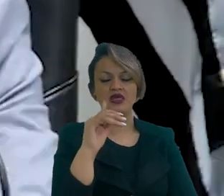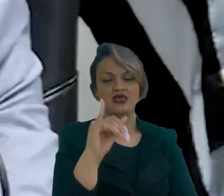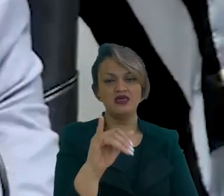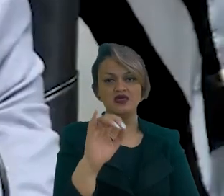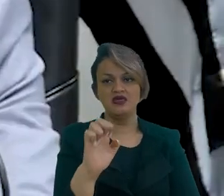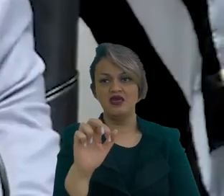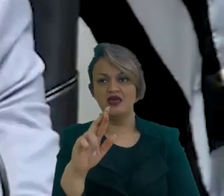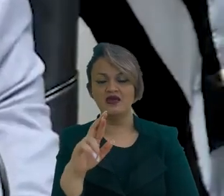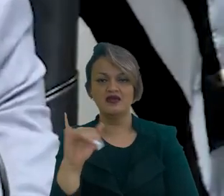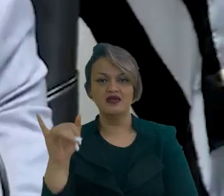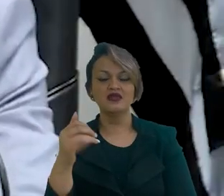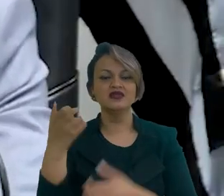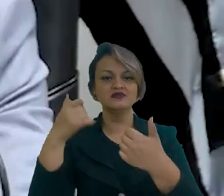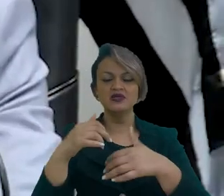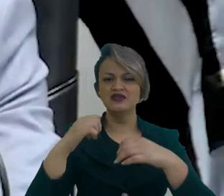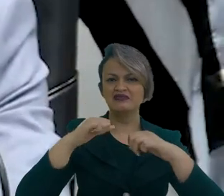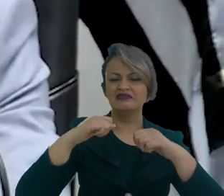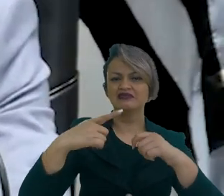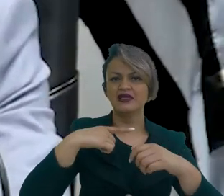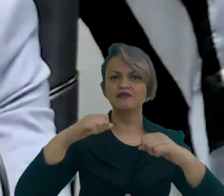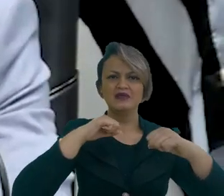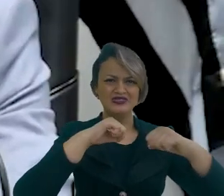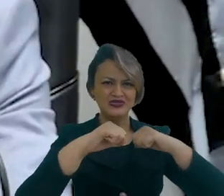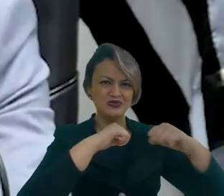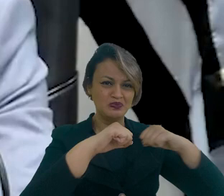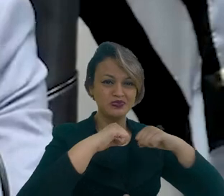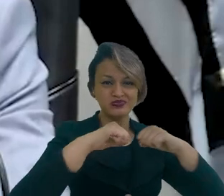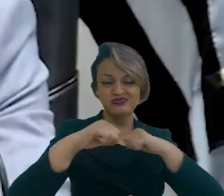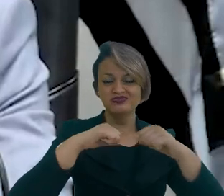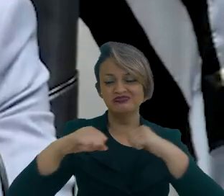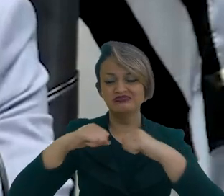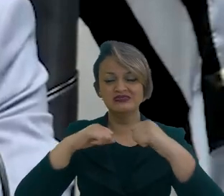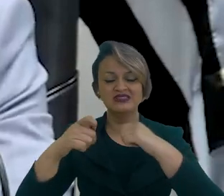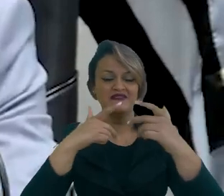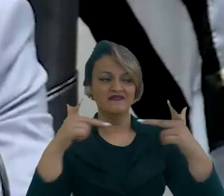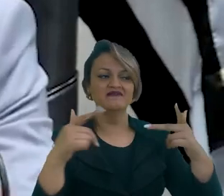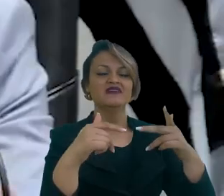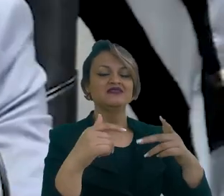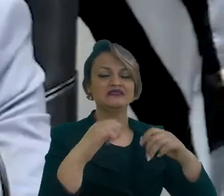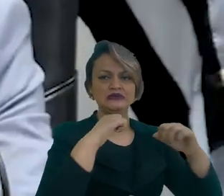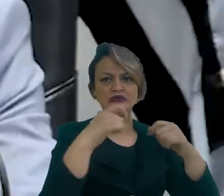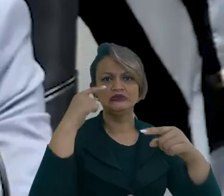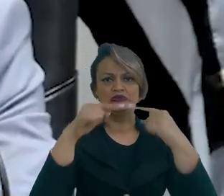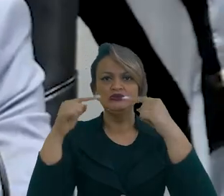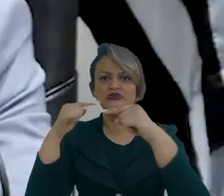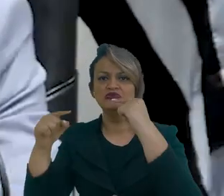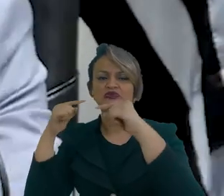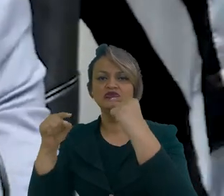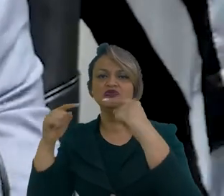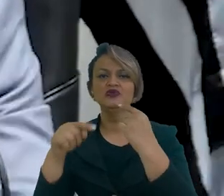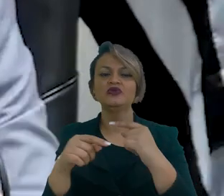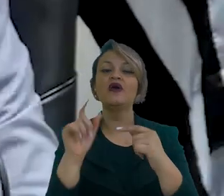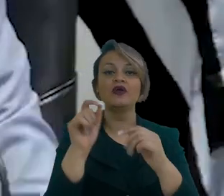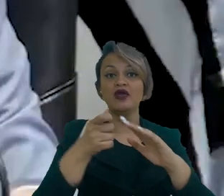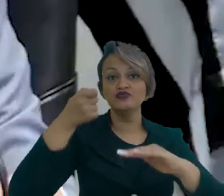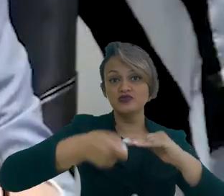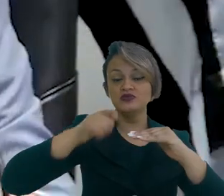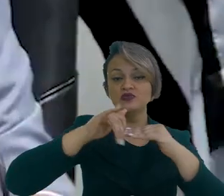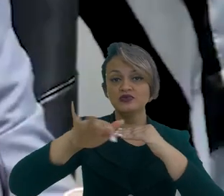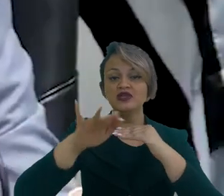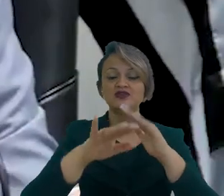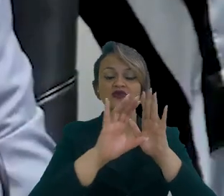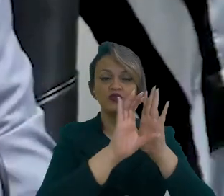proposto pelo próprio ierem né que sempre houve uma uma disputa como nós sabemos entre os concepções de categorias básicas e que se chama não